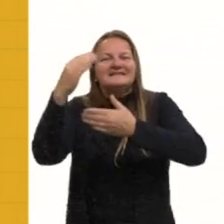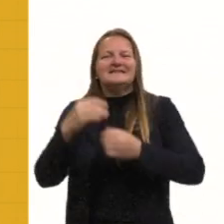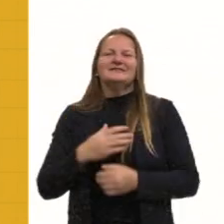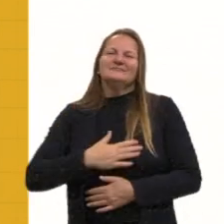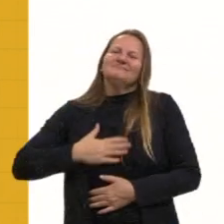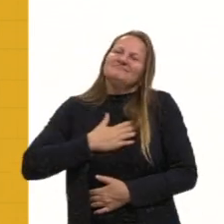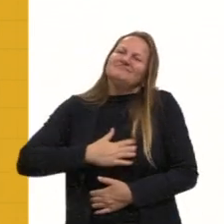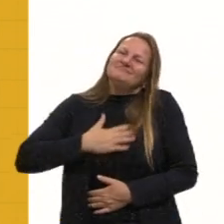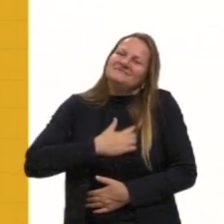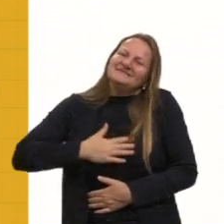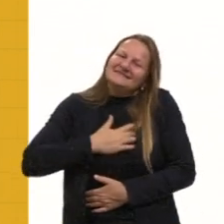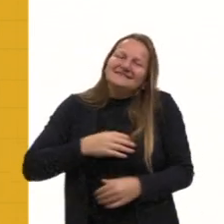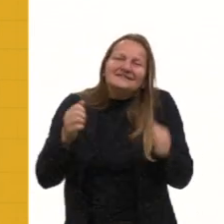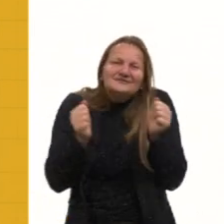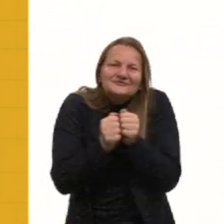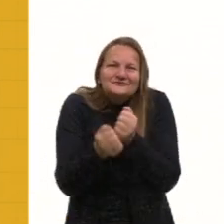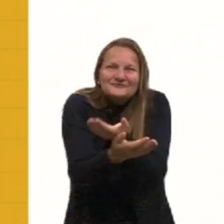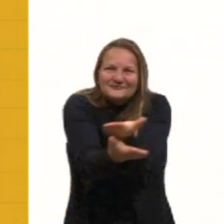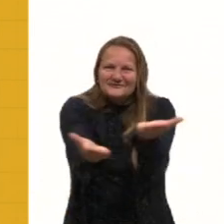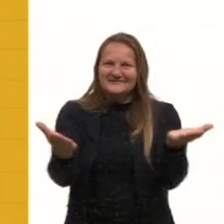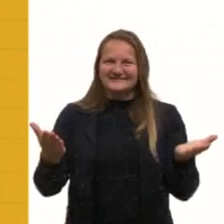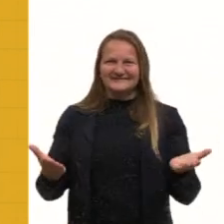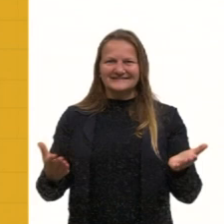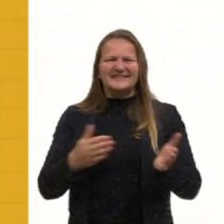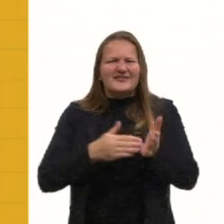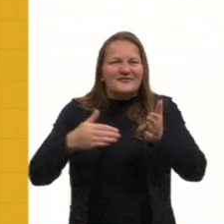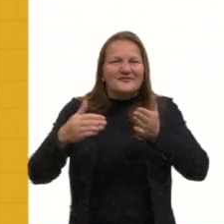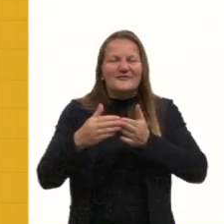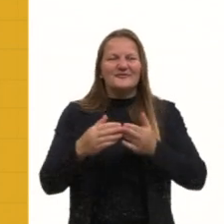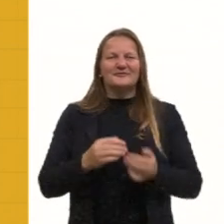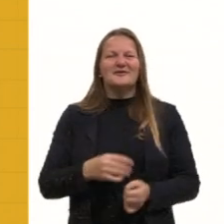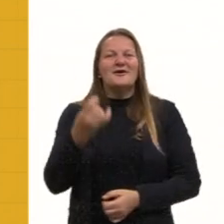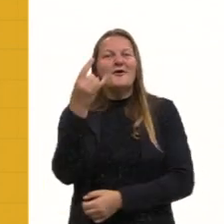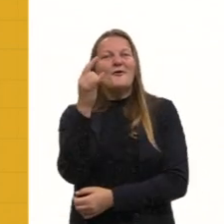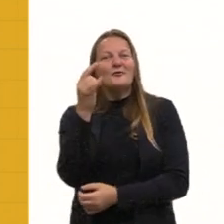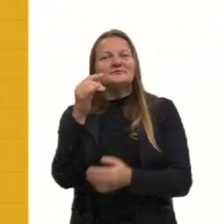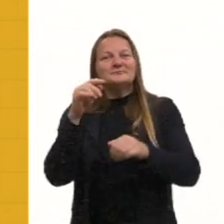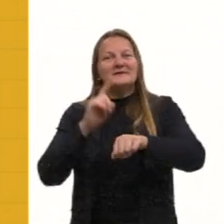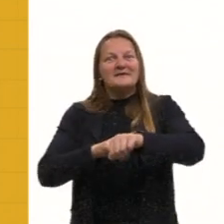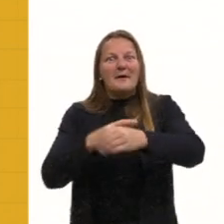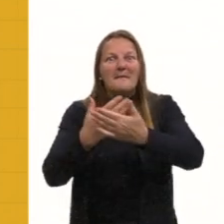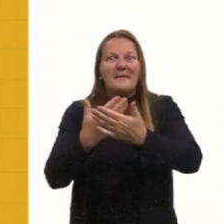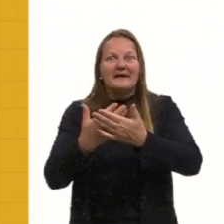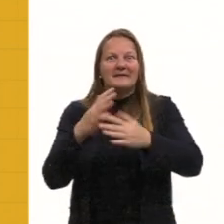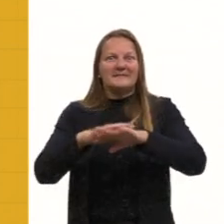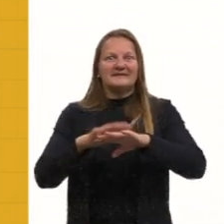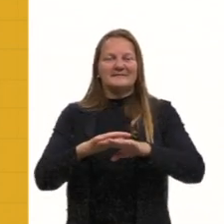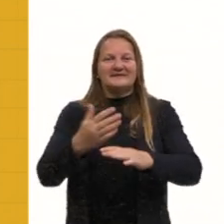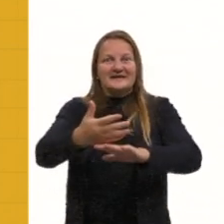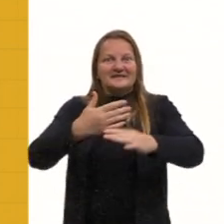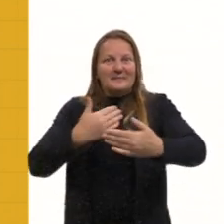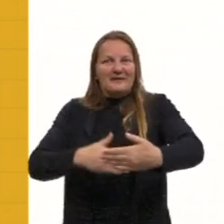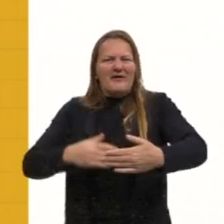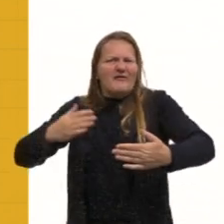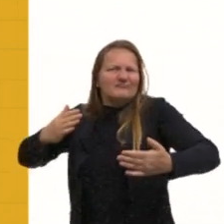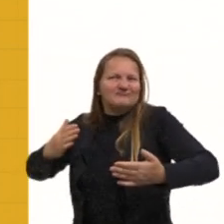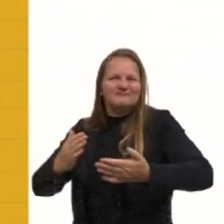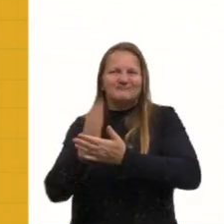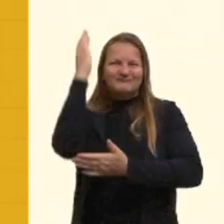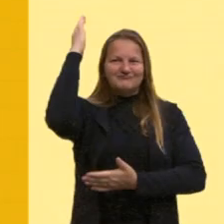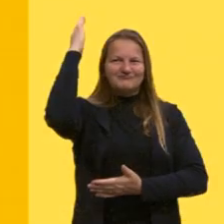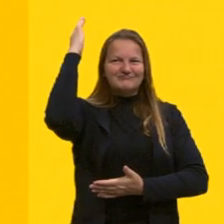um prazer imenso estar com vocês todos e pela última vez na aula de matemática antes da prova partiu